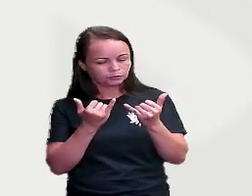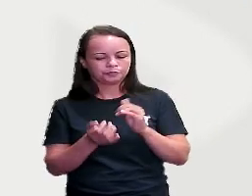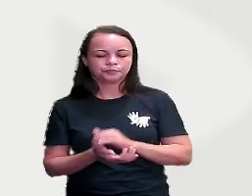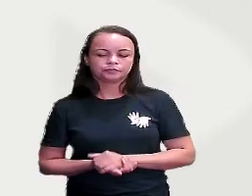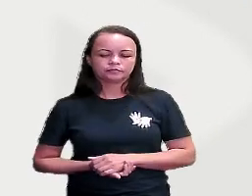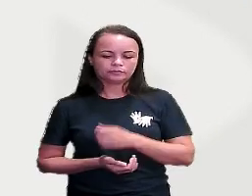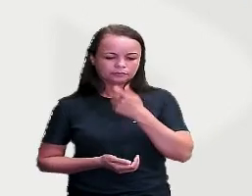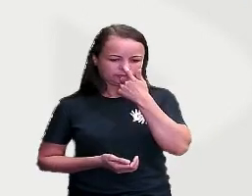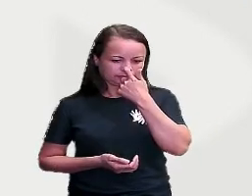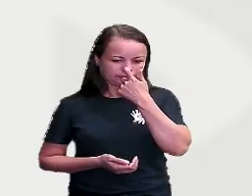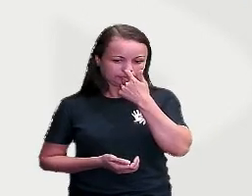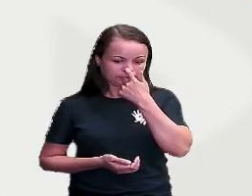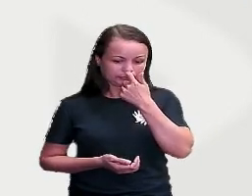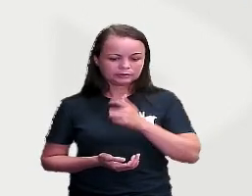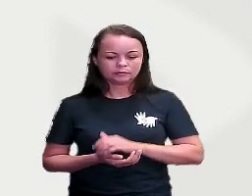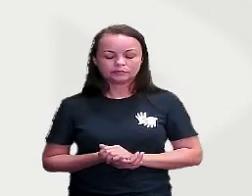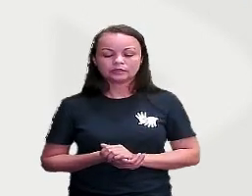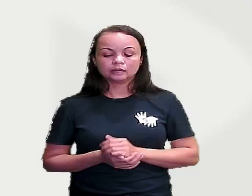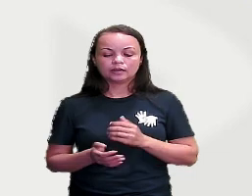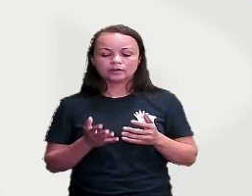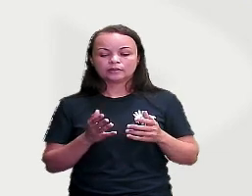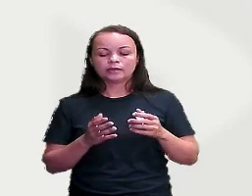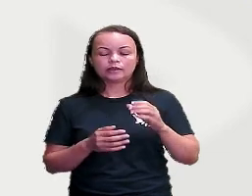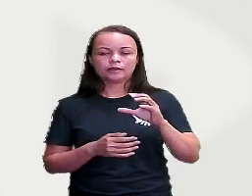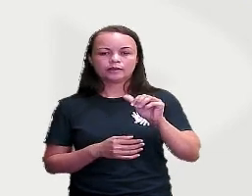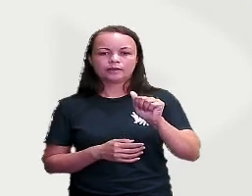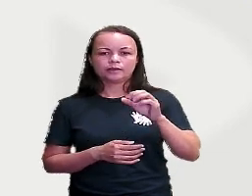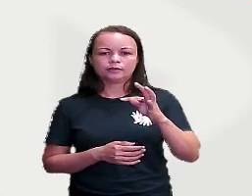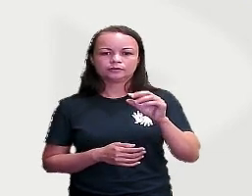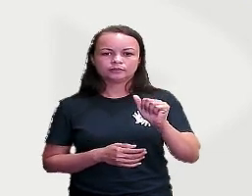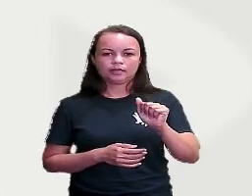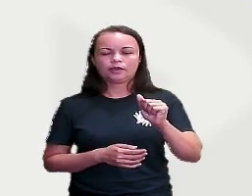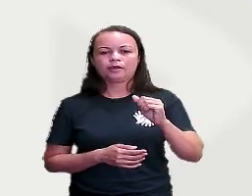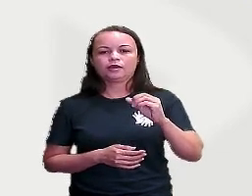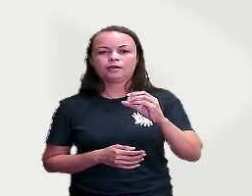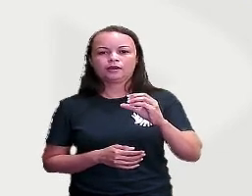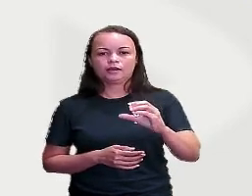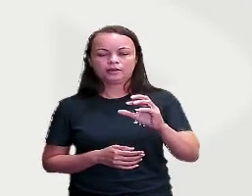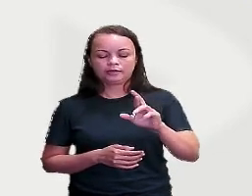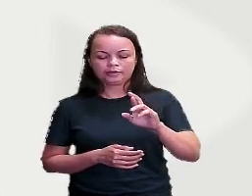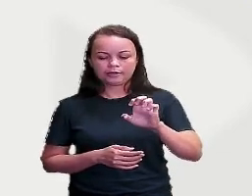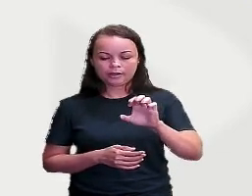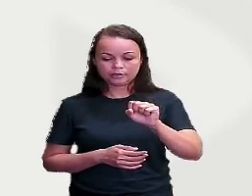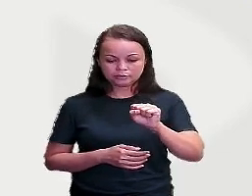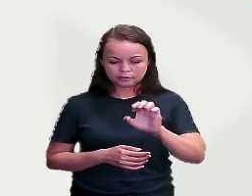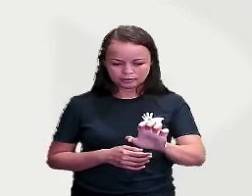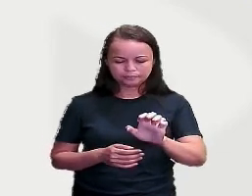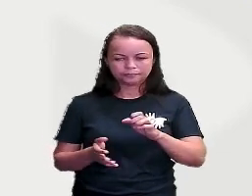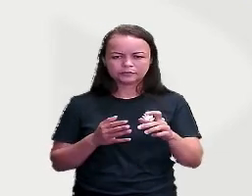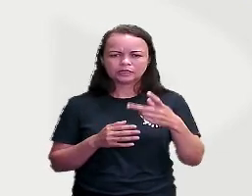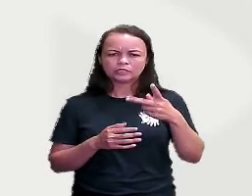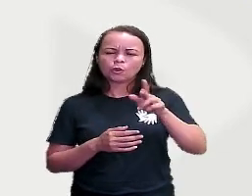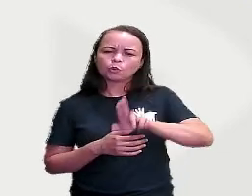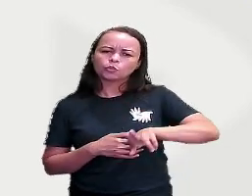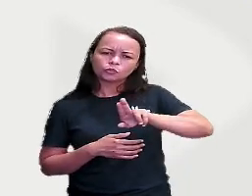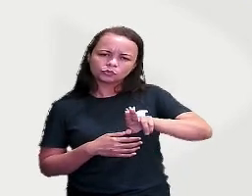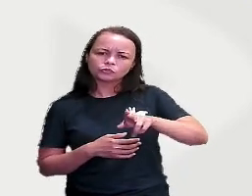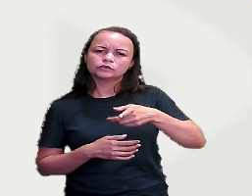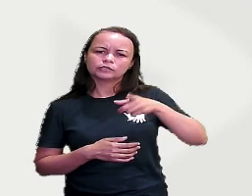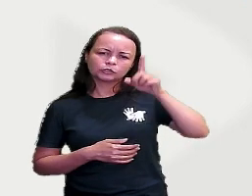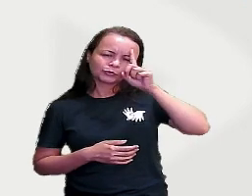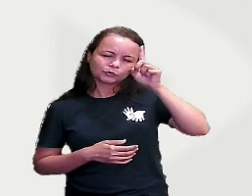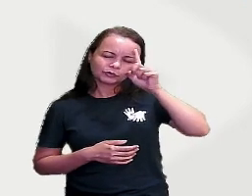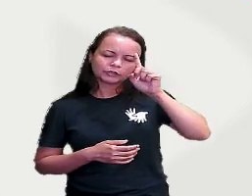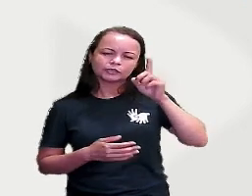Temos agora a catacrese, que é uma metáfora que se afirma, que se afirmou como natural. E a gente utiliza muito no nosso dia a